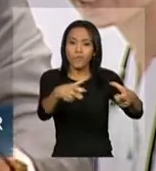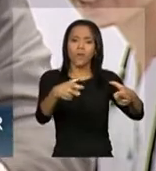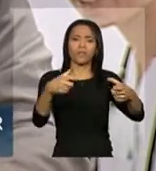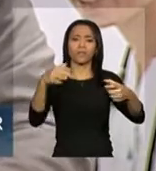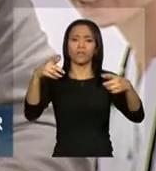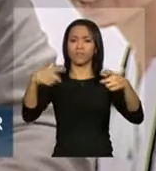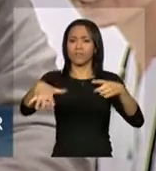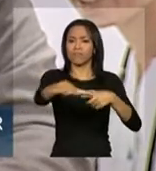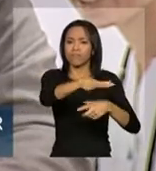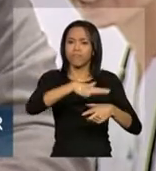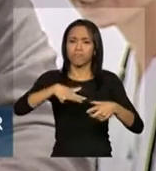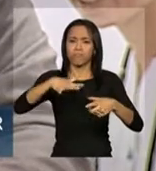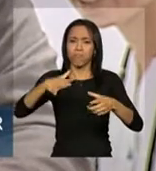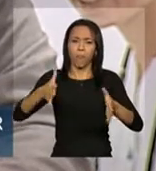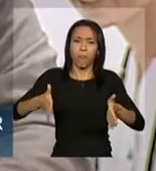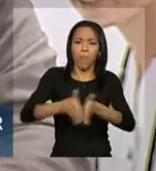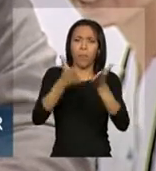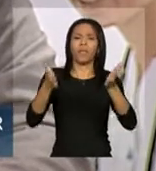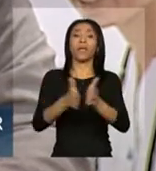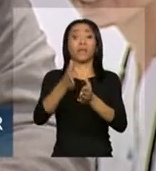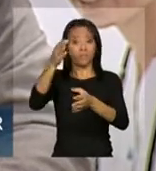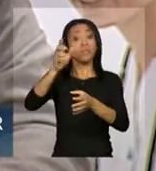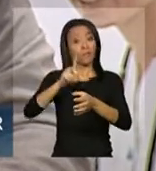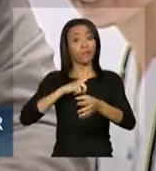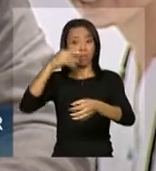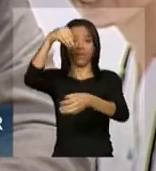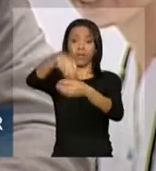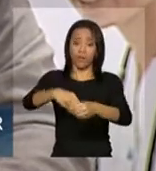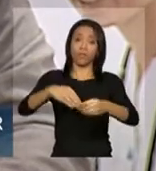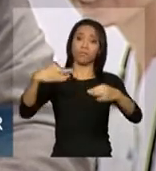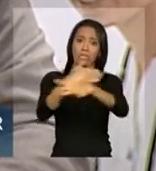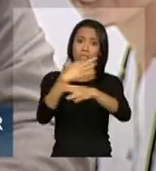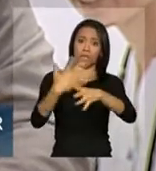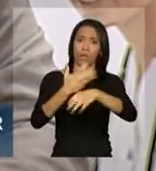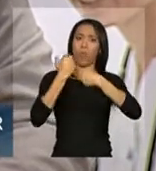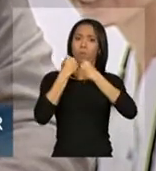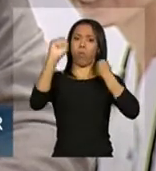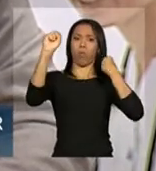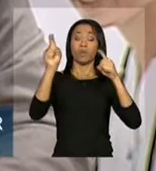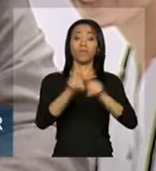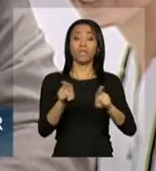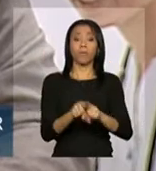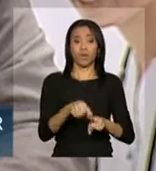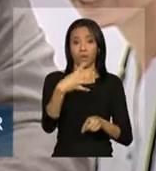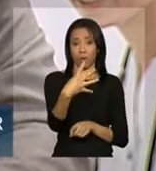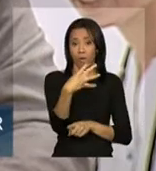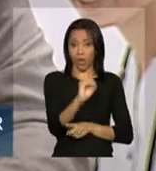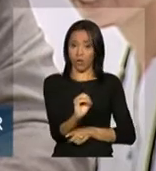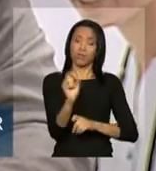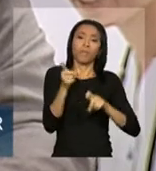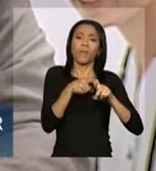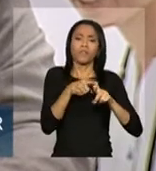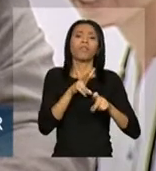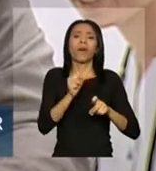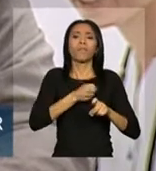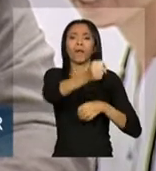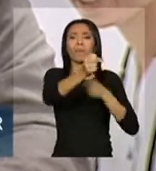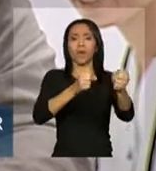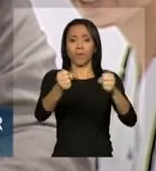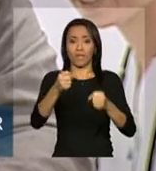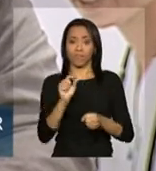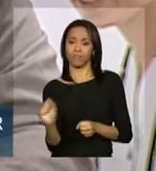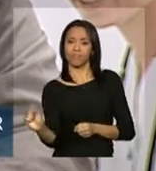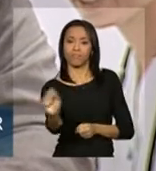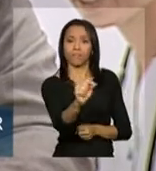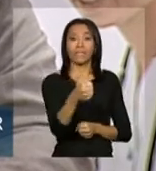áreas de extrema pobreza das grandes cidades das regiões metropolitanas e 40 médicos vão para 13 distritos